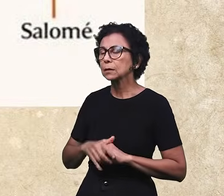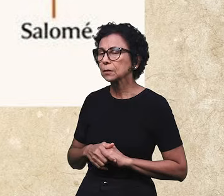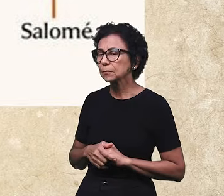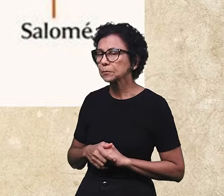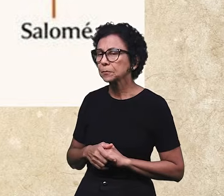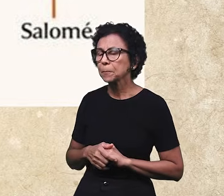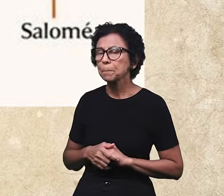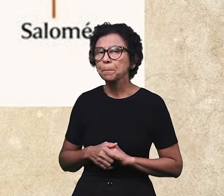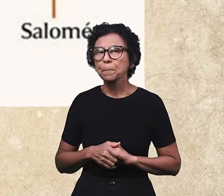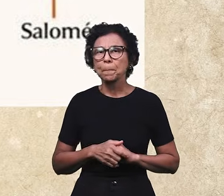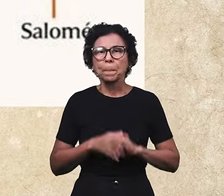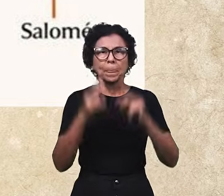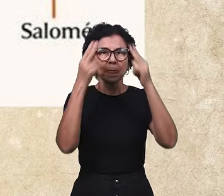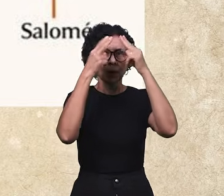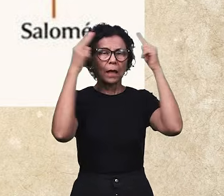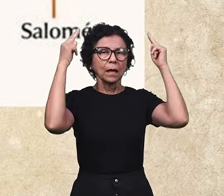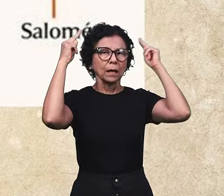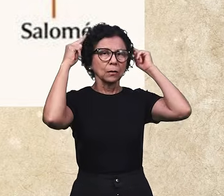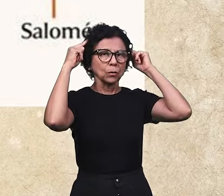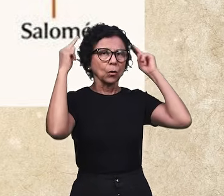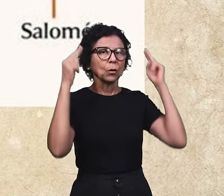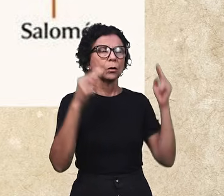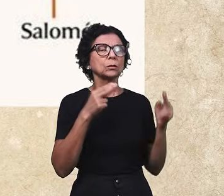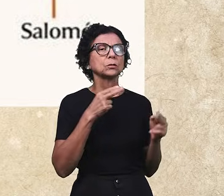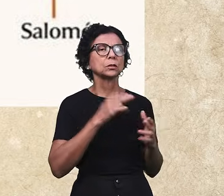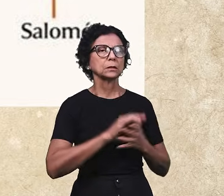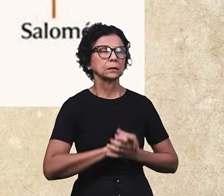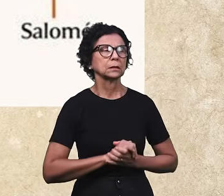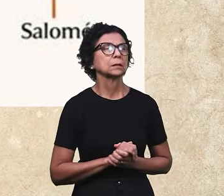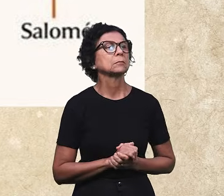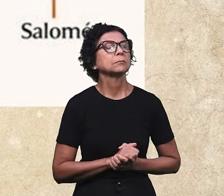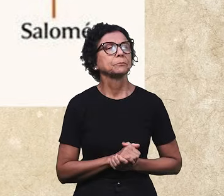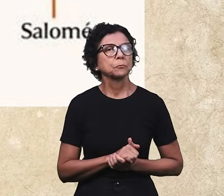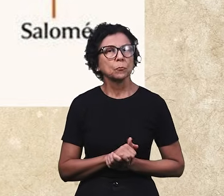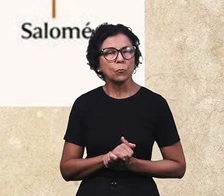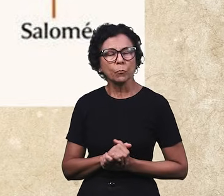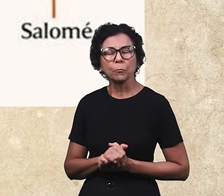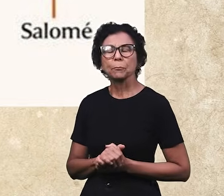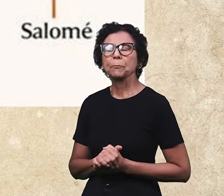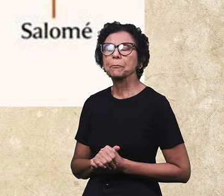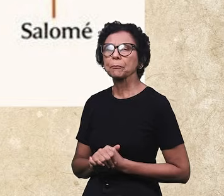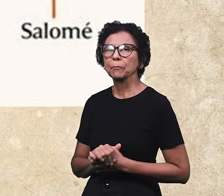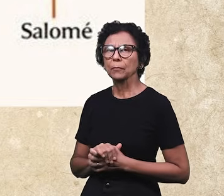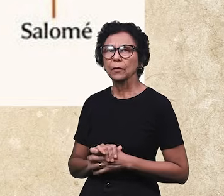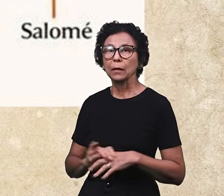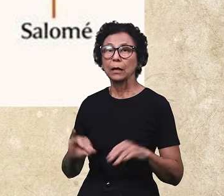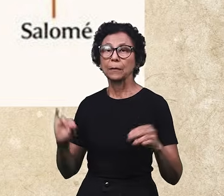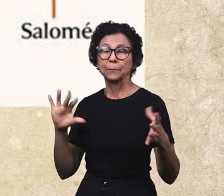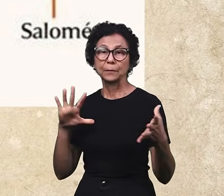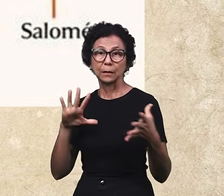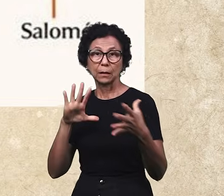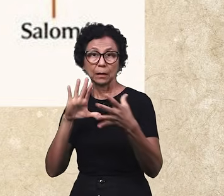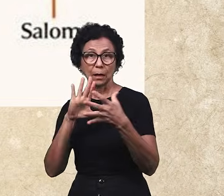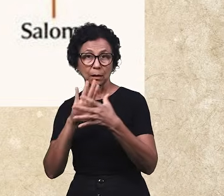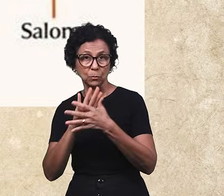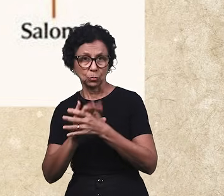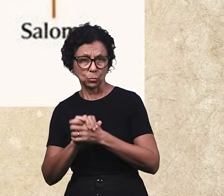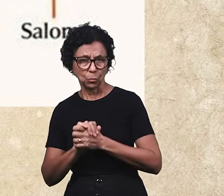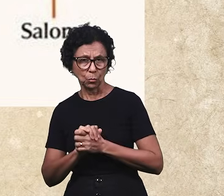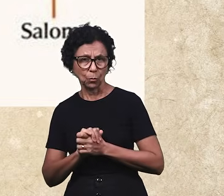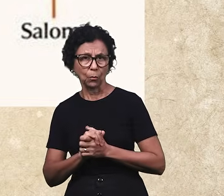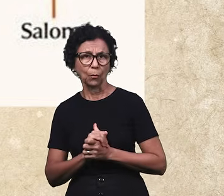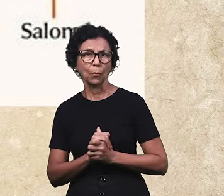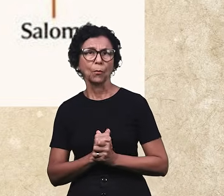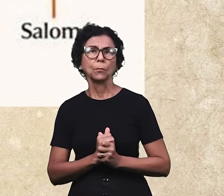casou com uma asmoniana e ele passou a participar